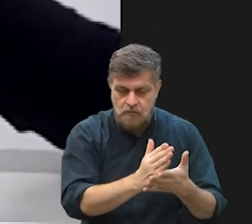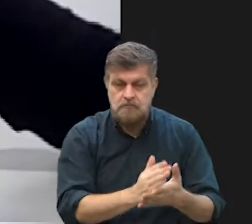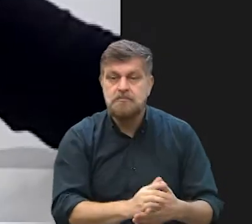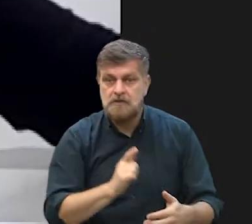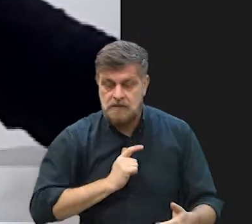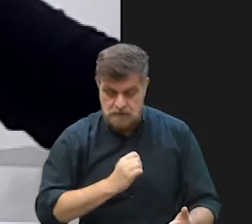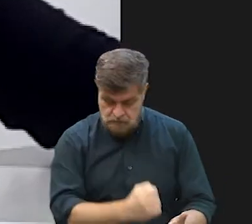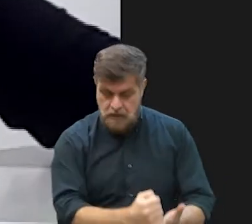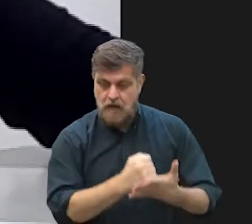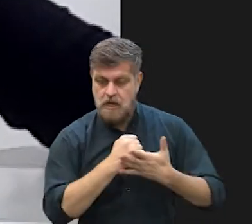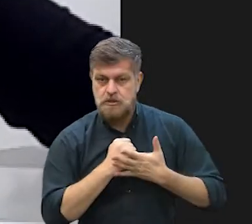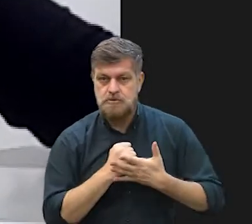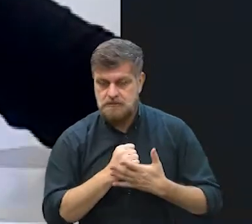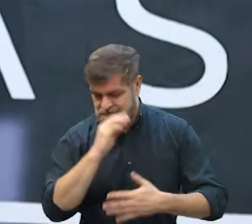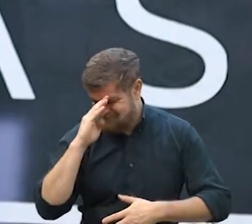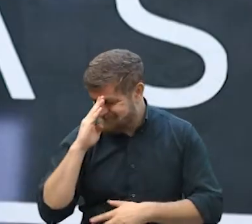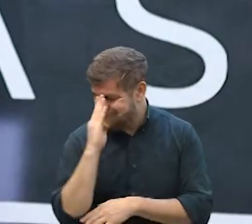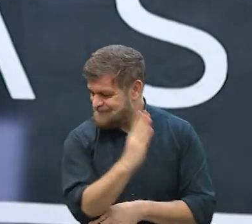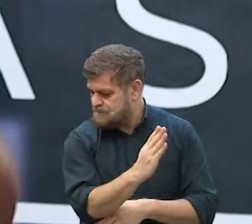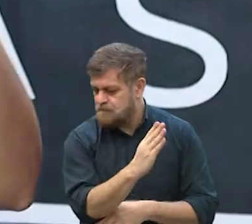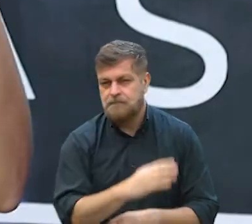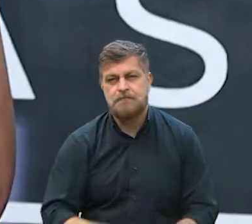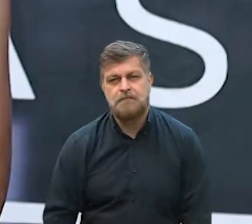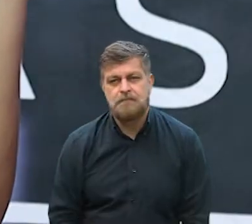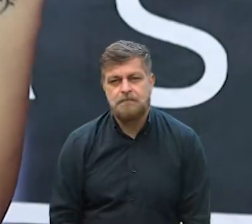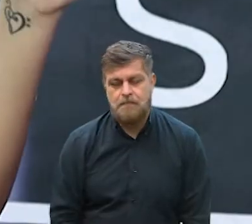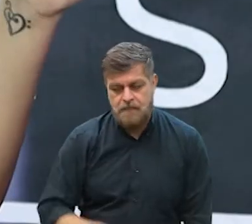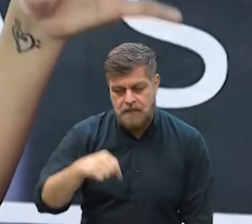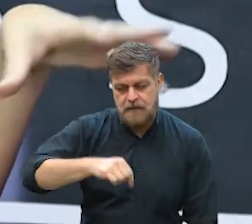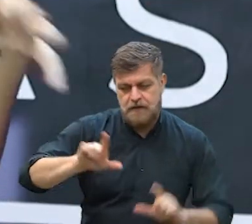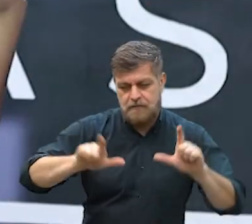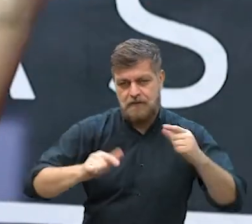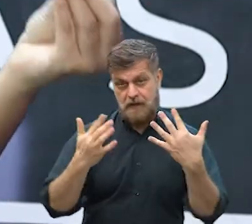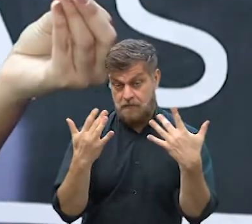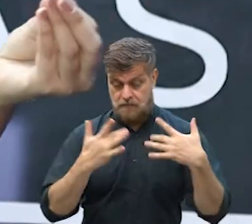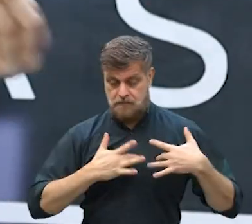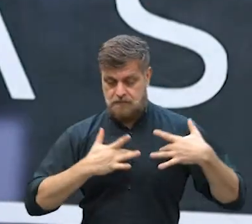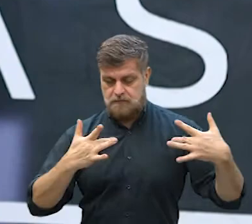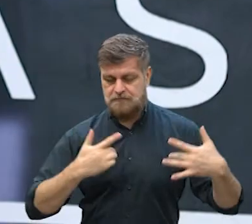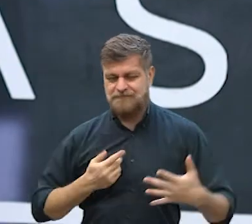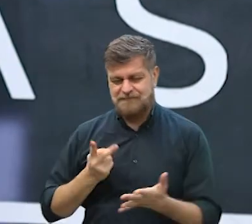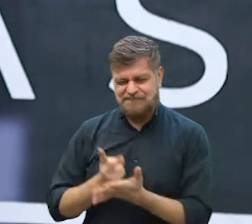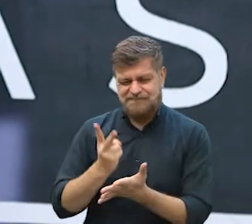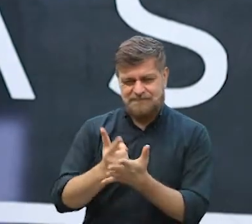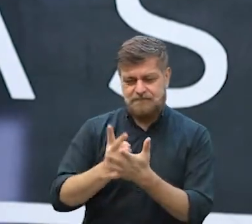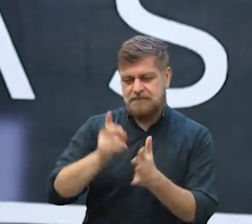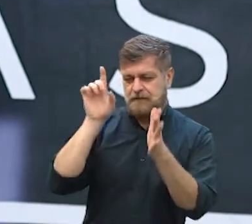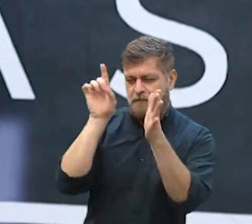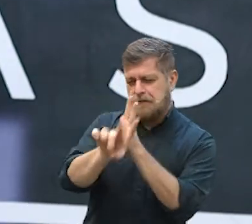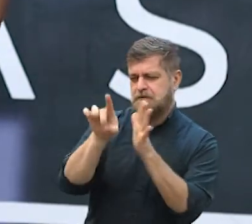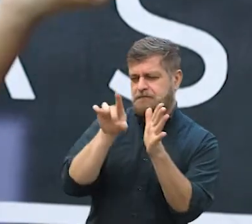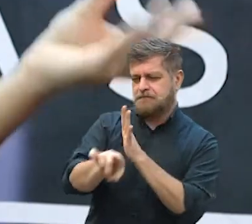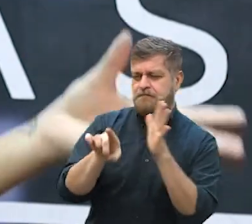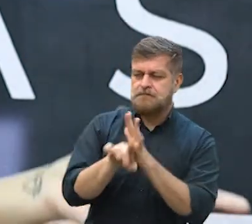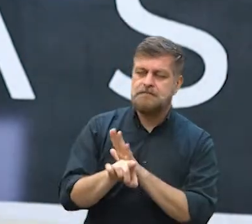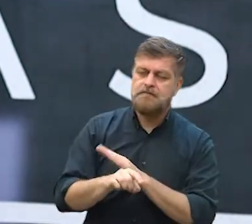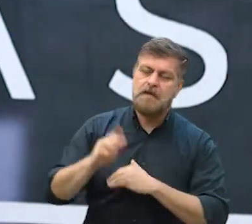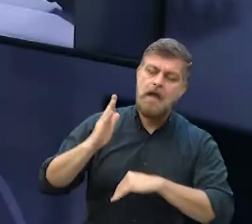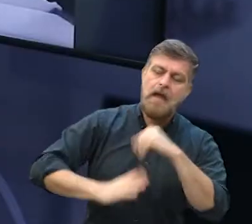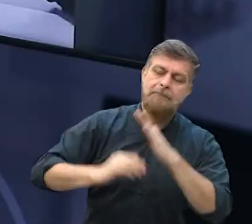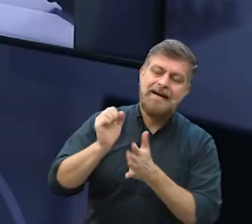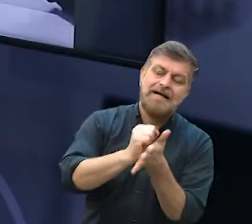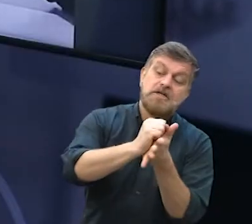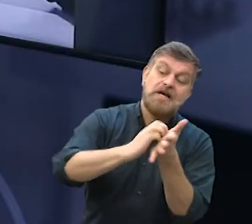físicas principalmente. Tatiane, aqui no Mãos Solidárias a gente sempre pergunta, né, para as pessoas, que tipo de atividades